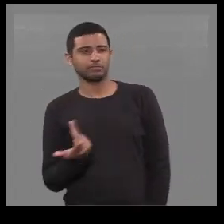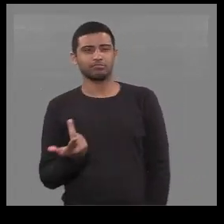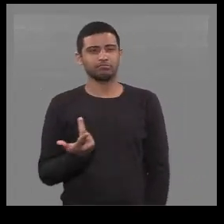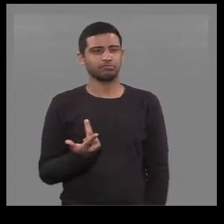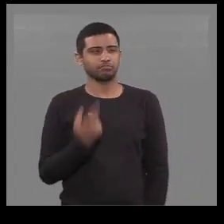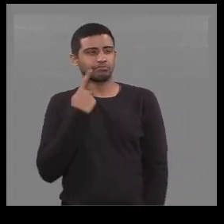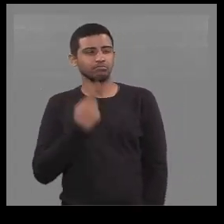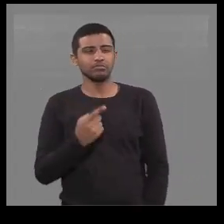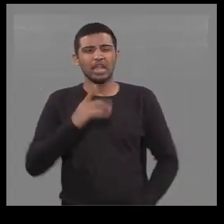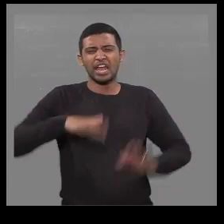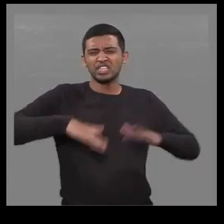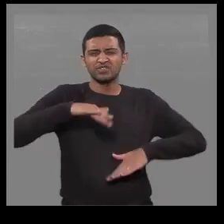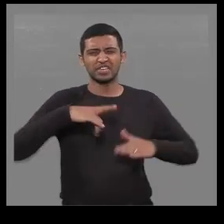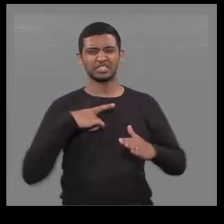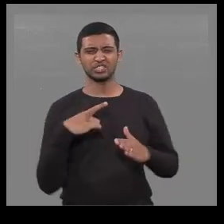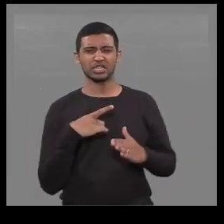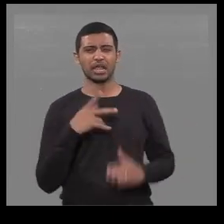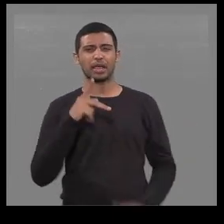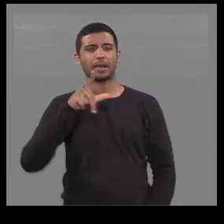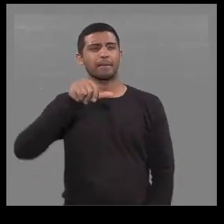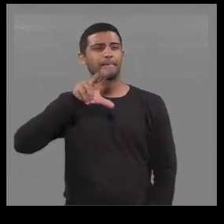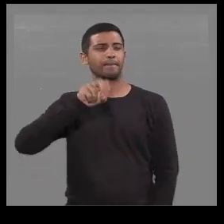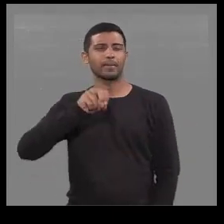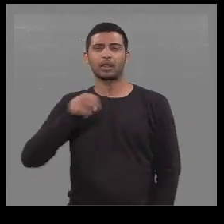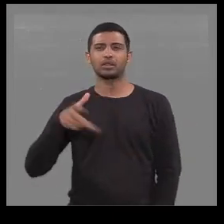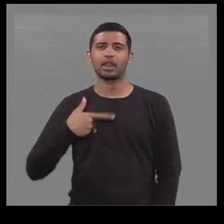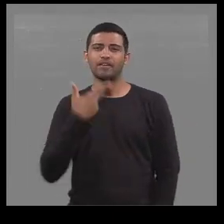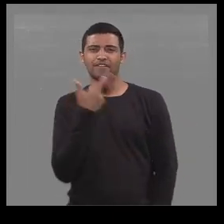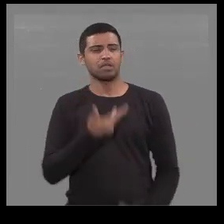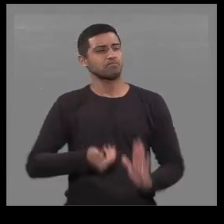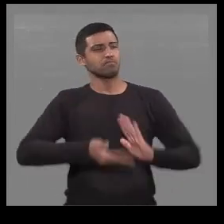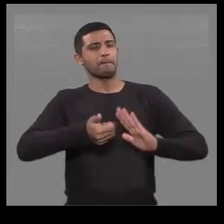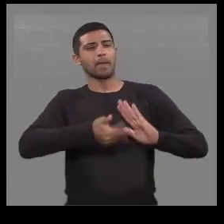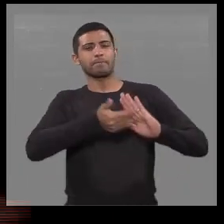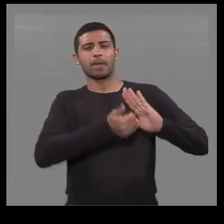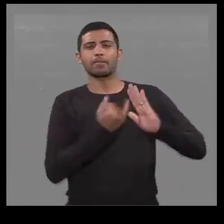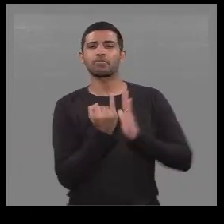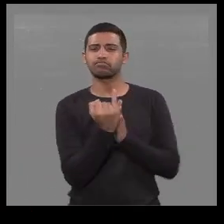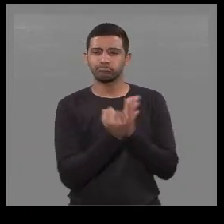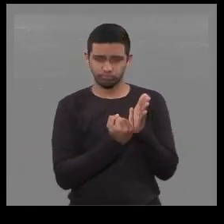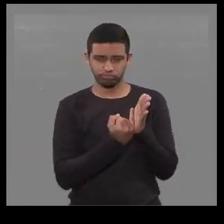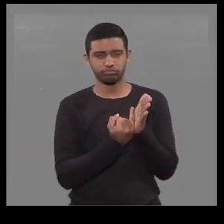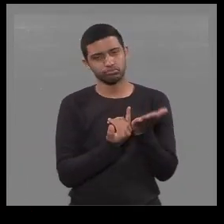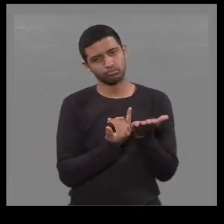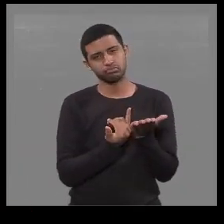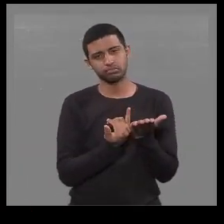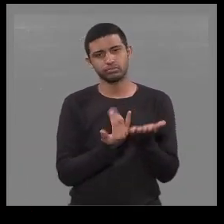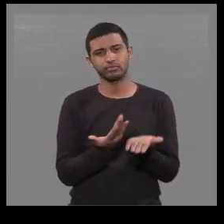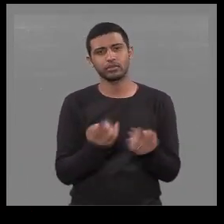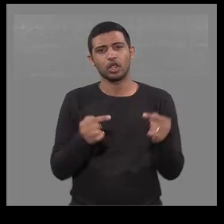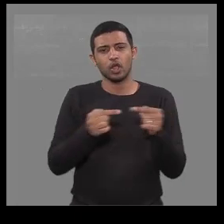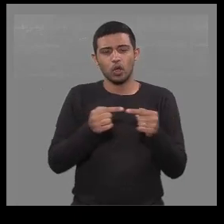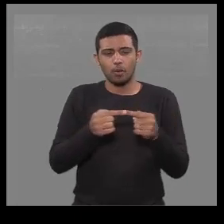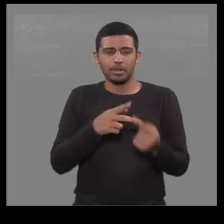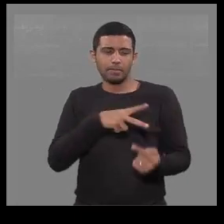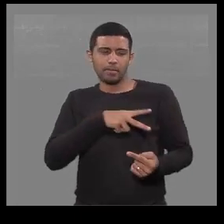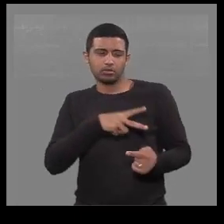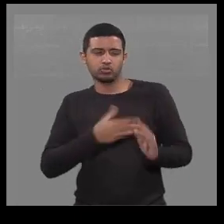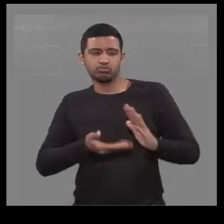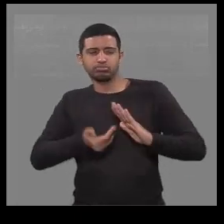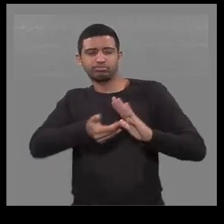der aquelas questões que muitas vezes acontecem de ficar tirando o imposto